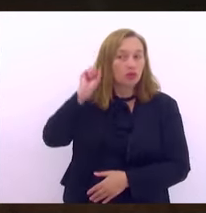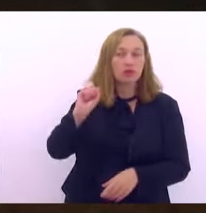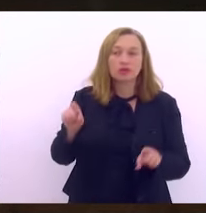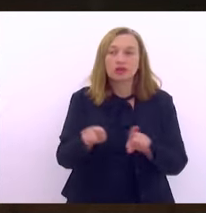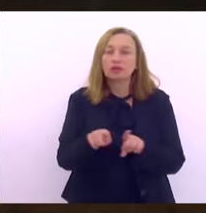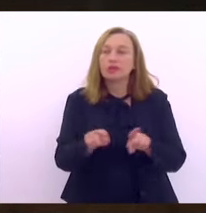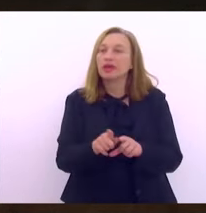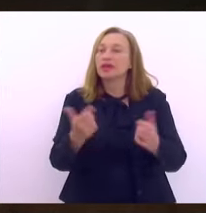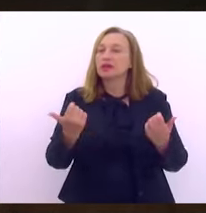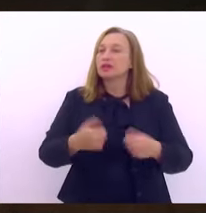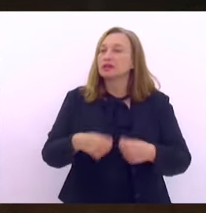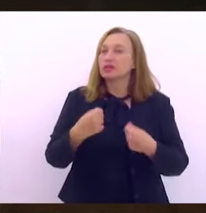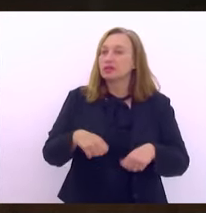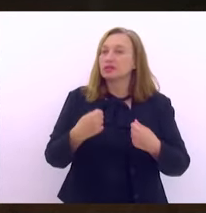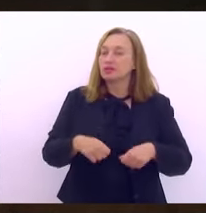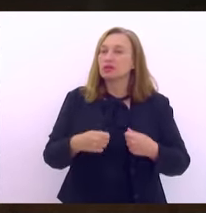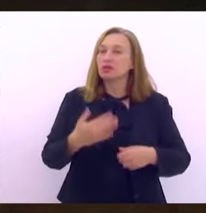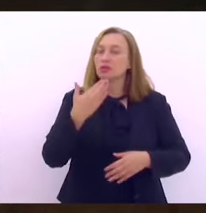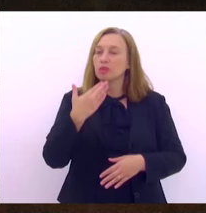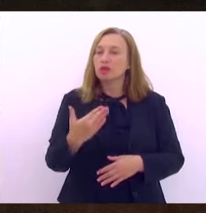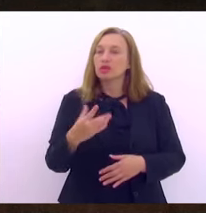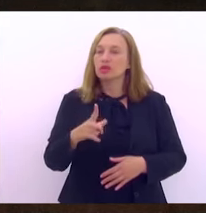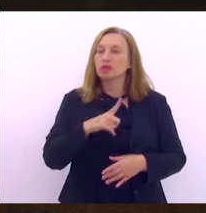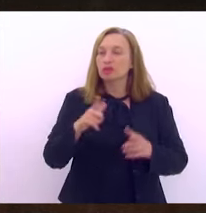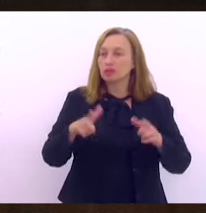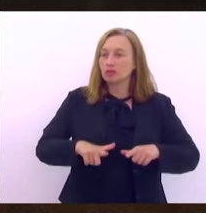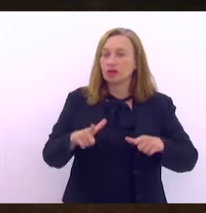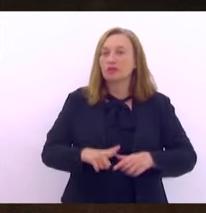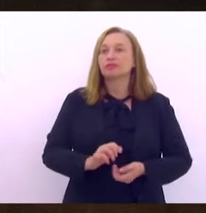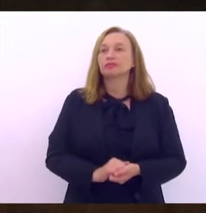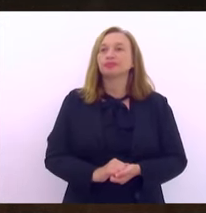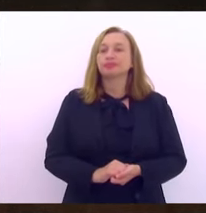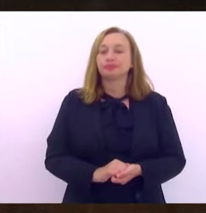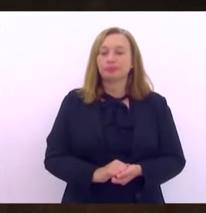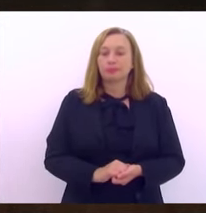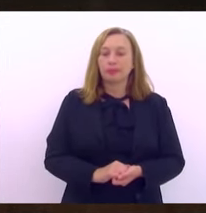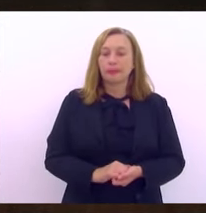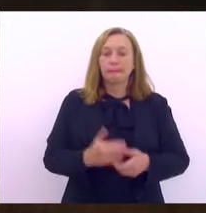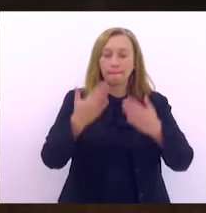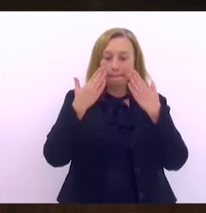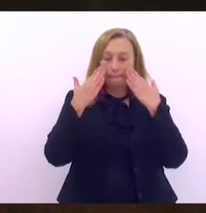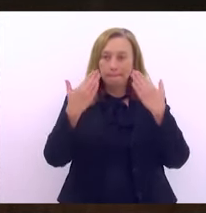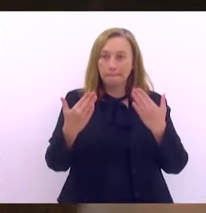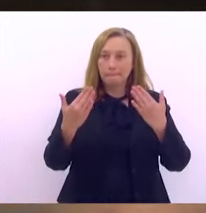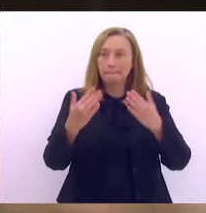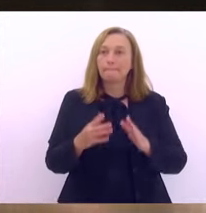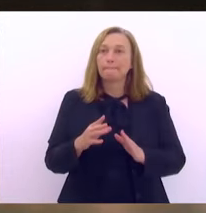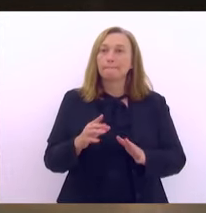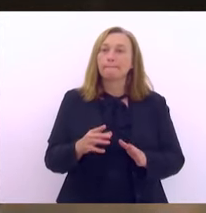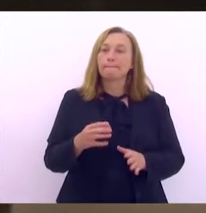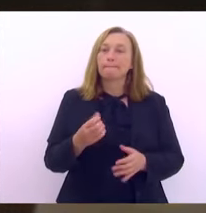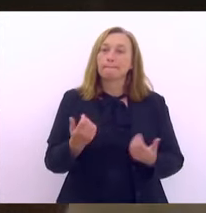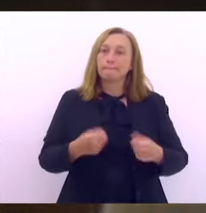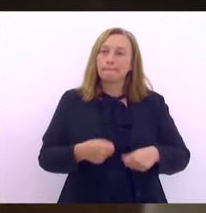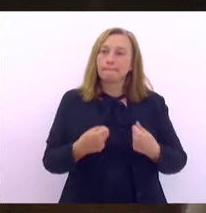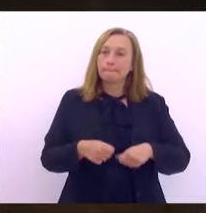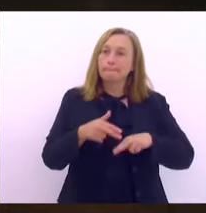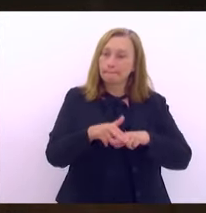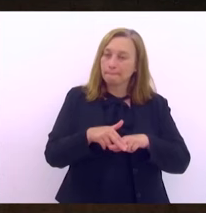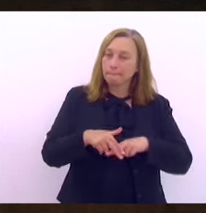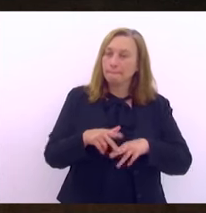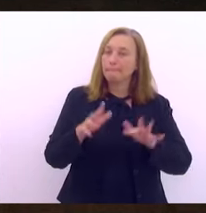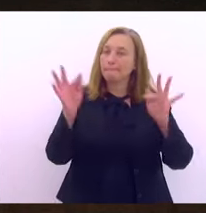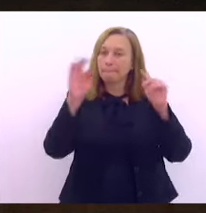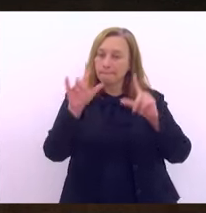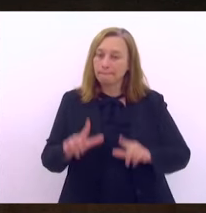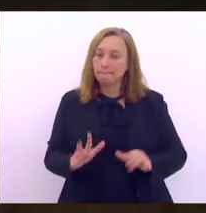das necessidades, das reivindicações que tem no local. E daí me foi apresentada essa demanda. Por isso, estou muito